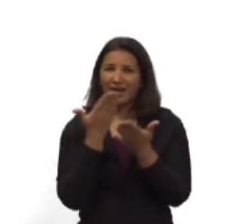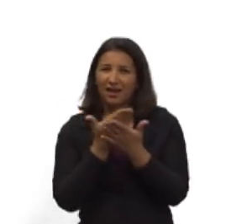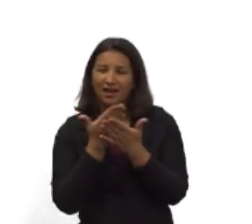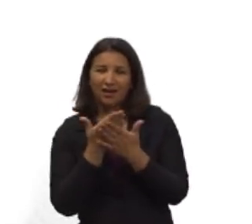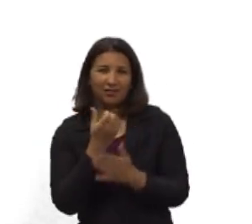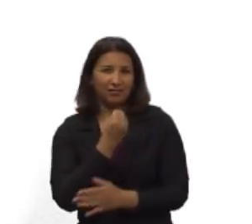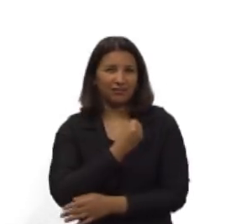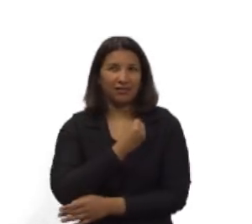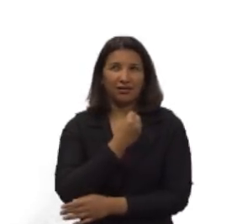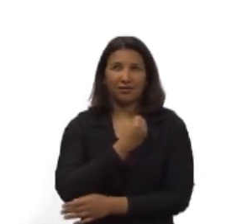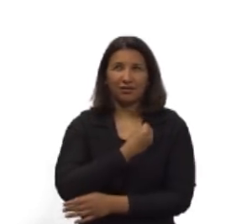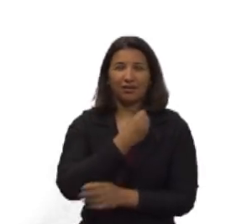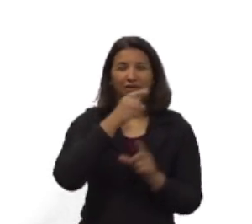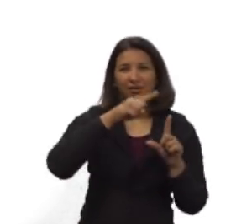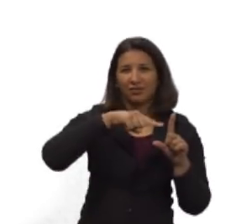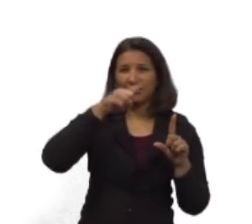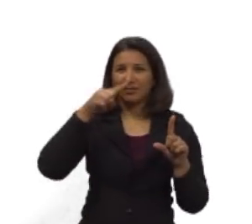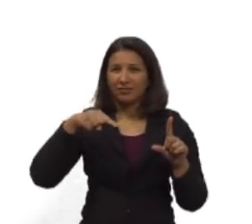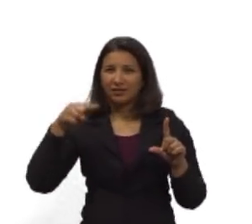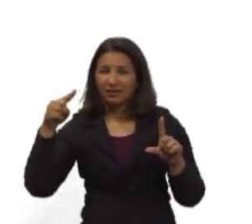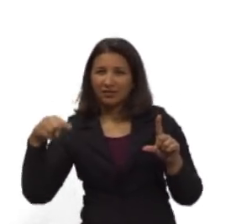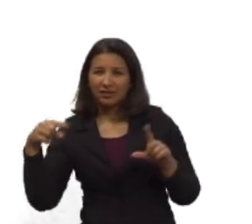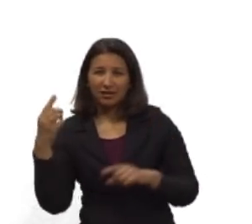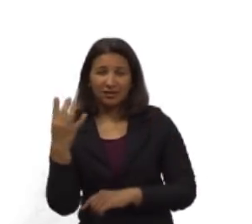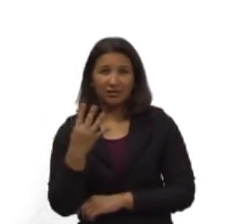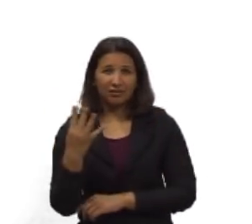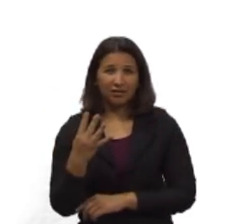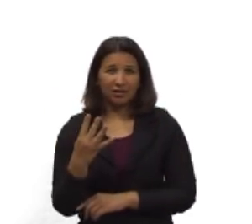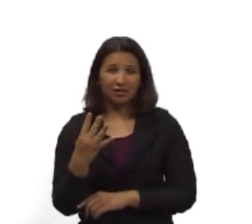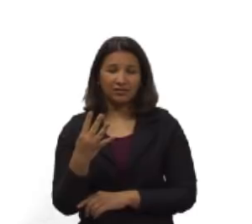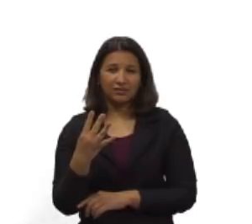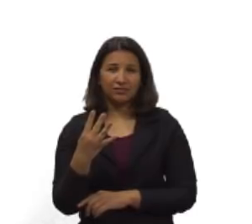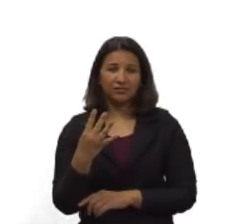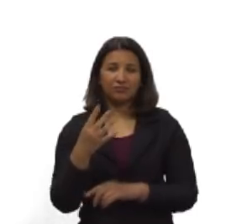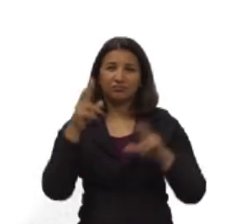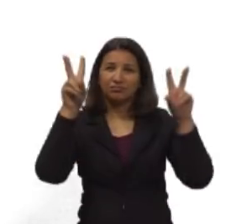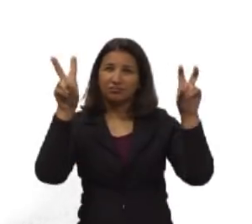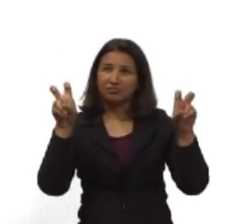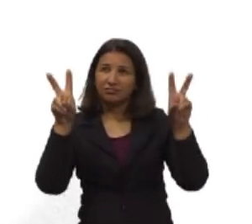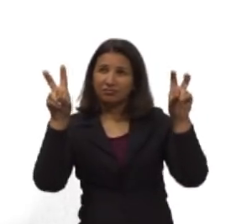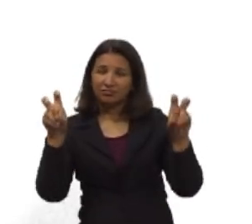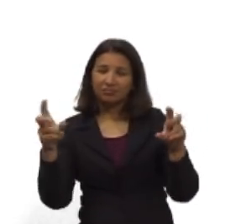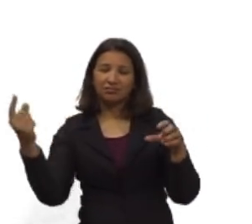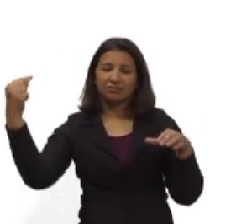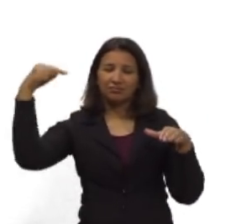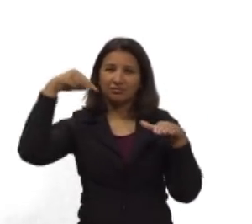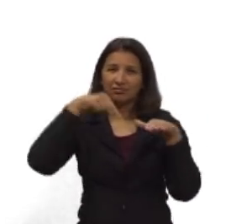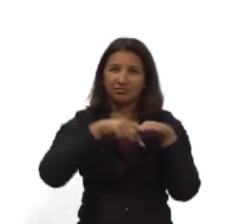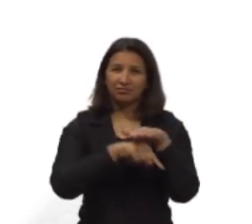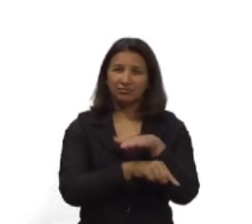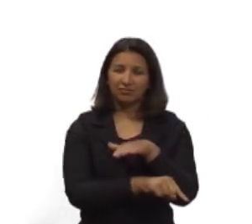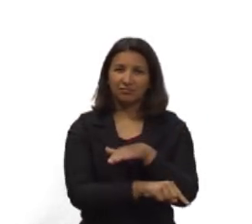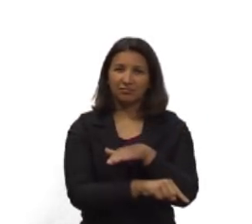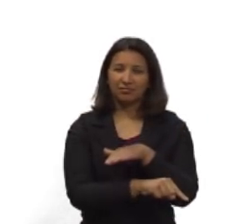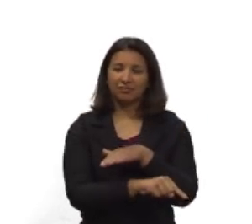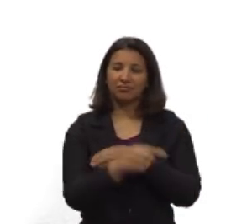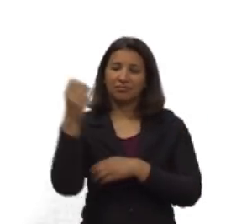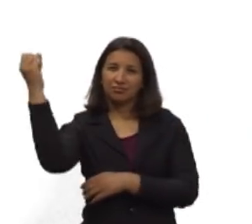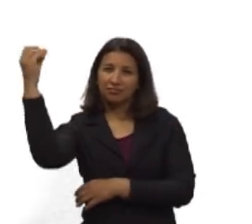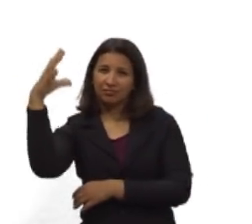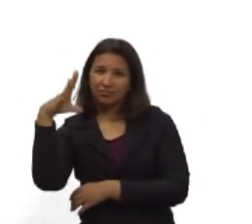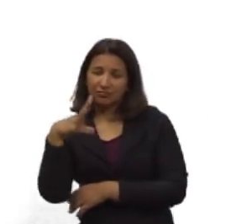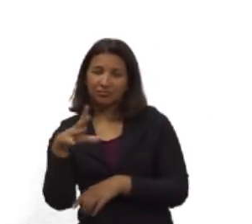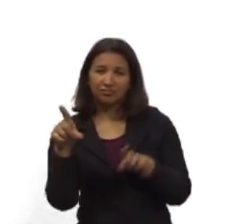4, onde nós vamos tratar da reflexão da luz e espelhos planos, certo? É